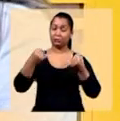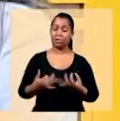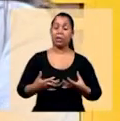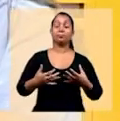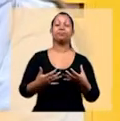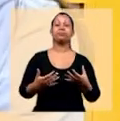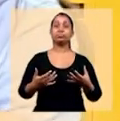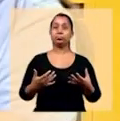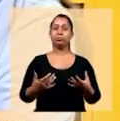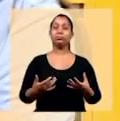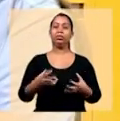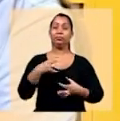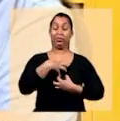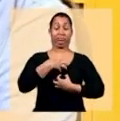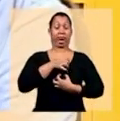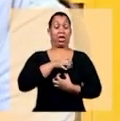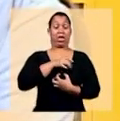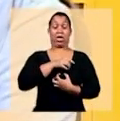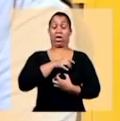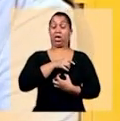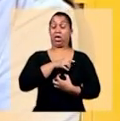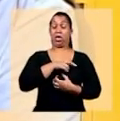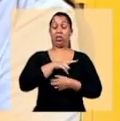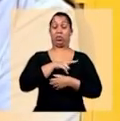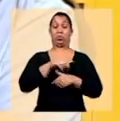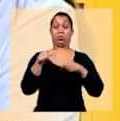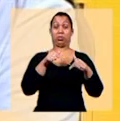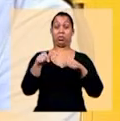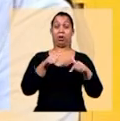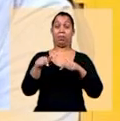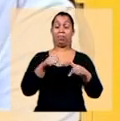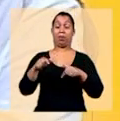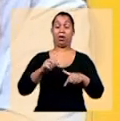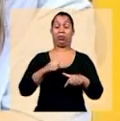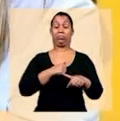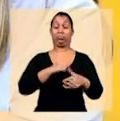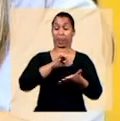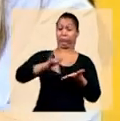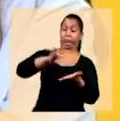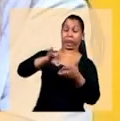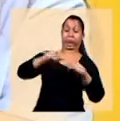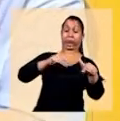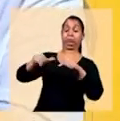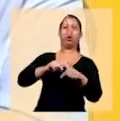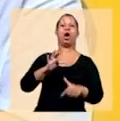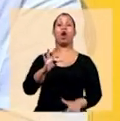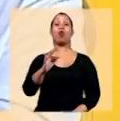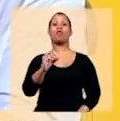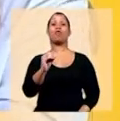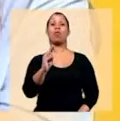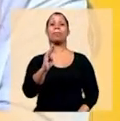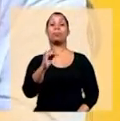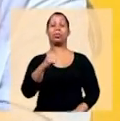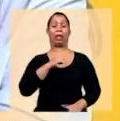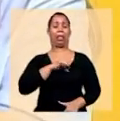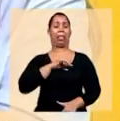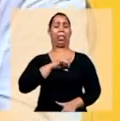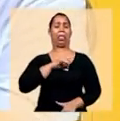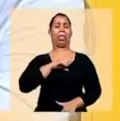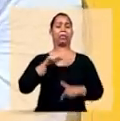pode falar melhor sobre isso, sobre uma fobia que é relacionada ao trabalho, que se chama ergofobia. A pessoa adquire uma fobia que é o